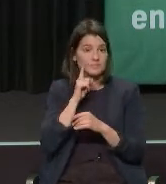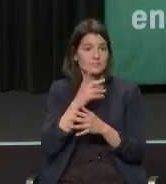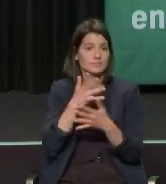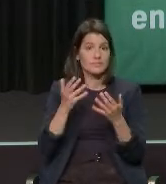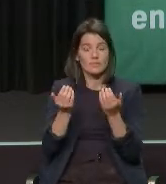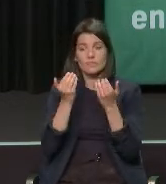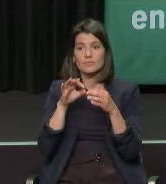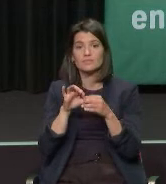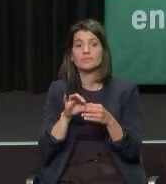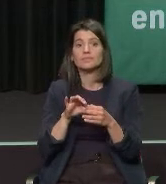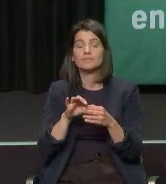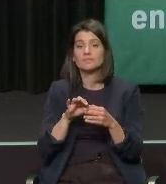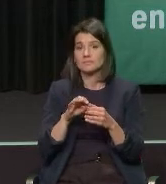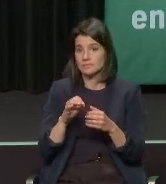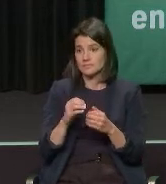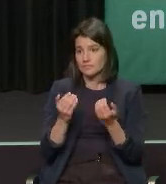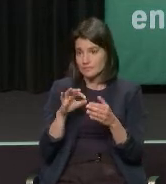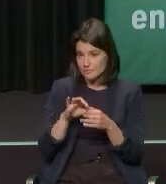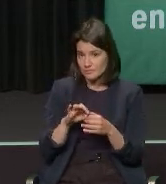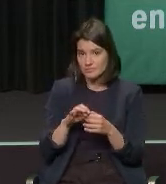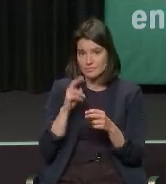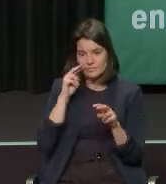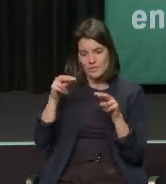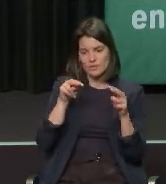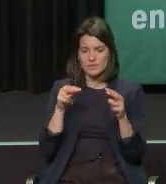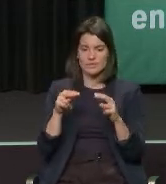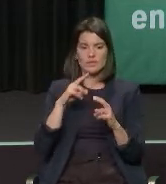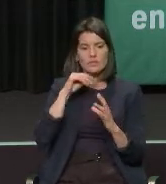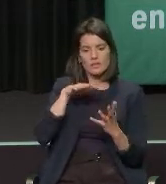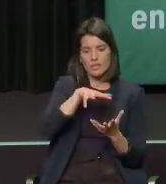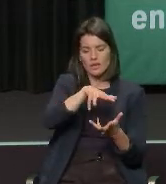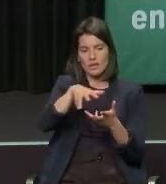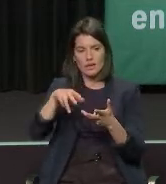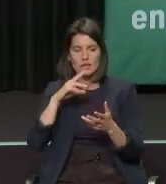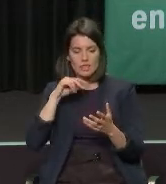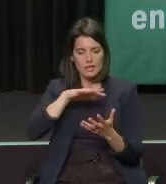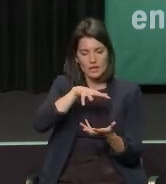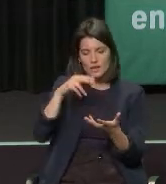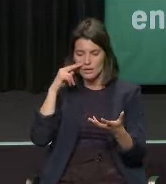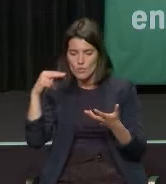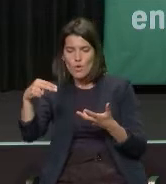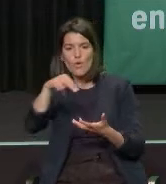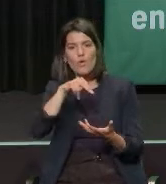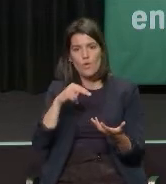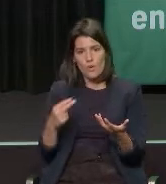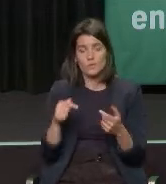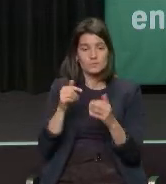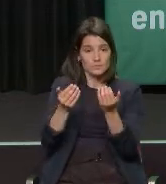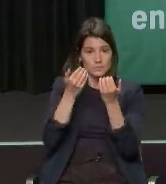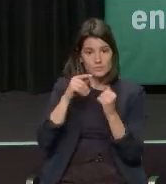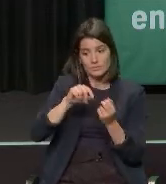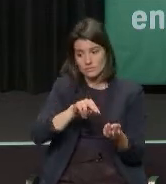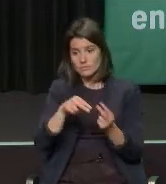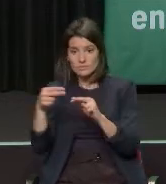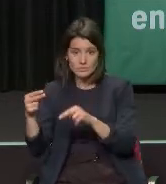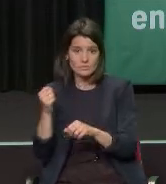dados de observação da Terra, portanto, tirados de satélite. Esta informação também irá migrar para trabalhos